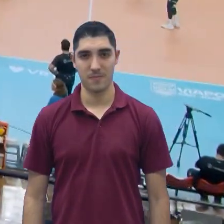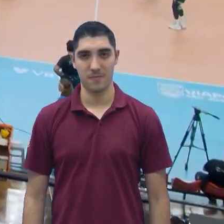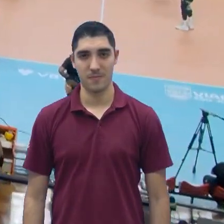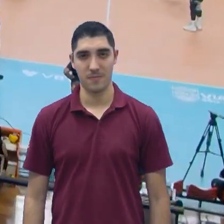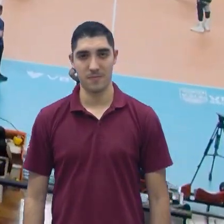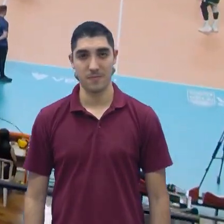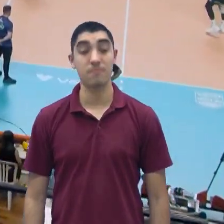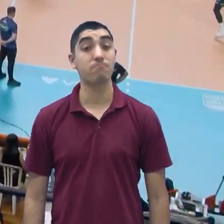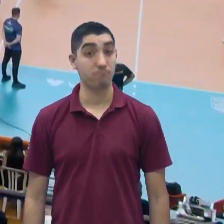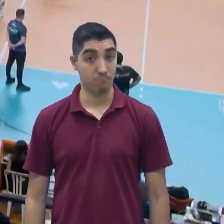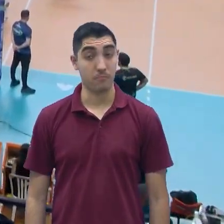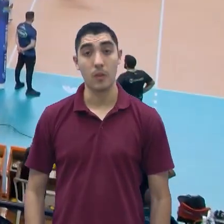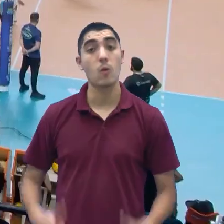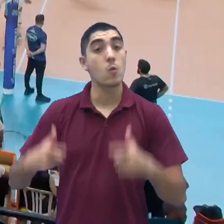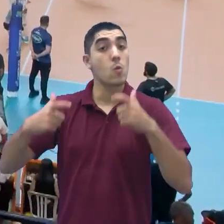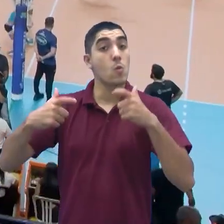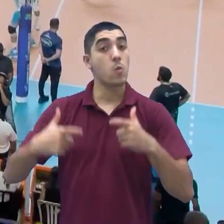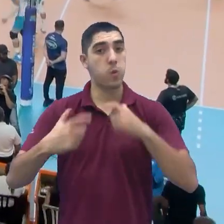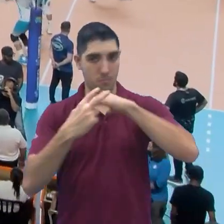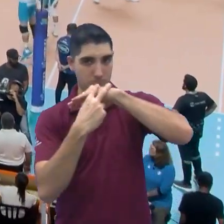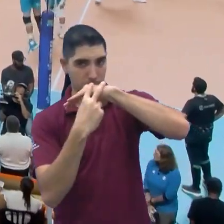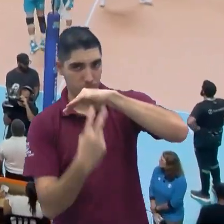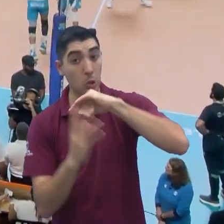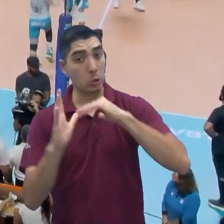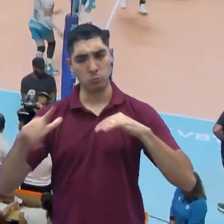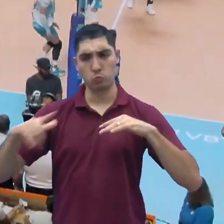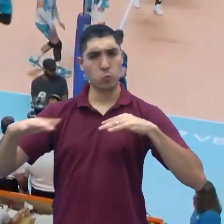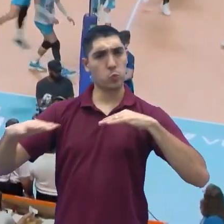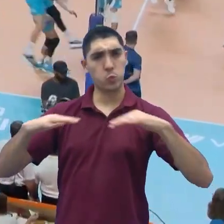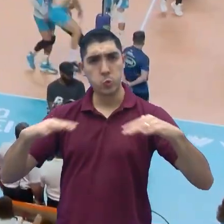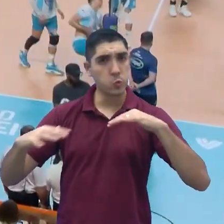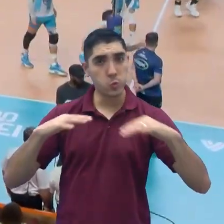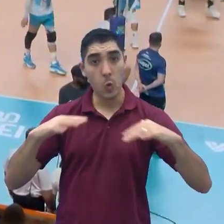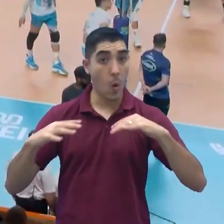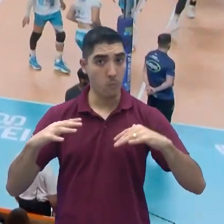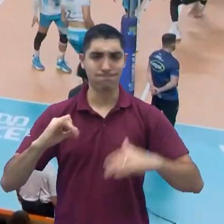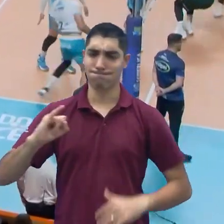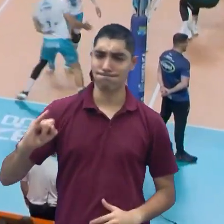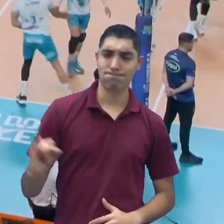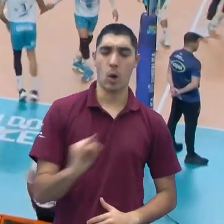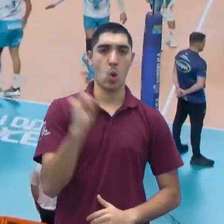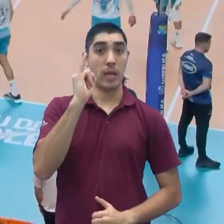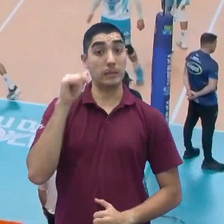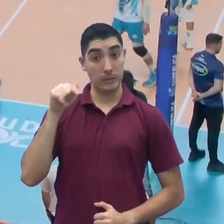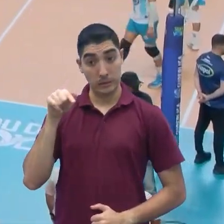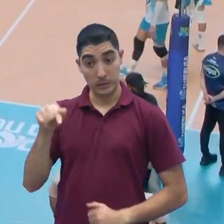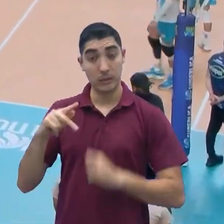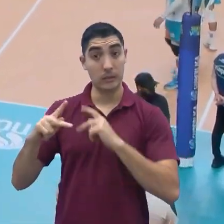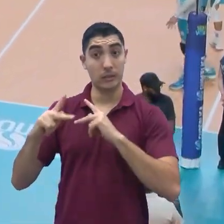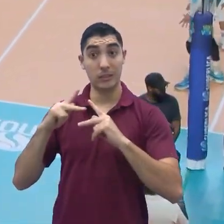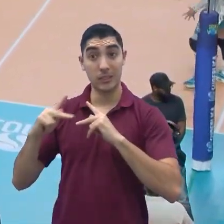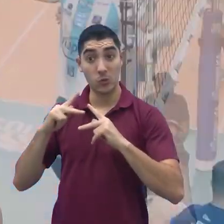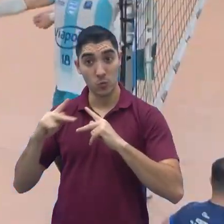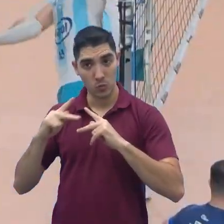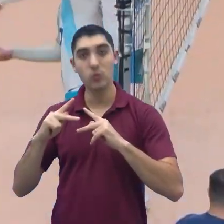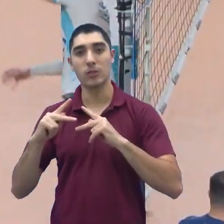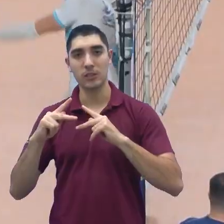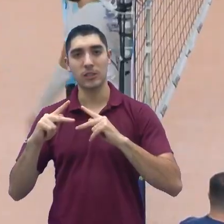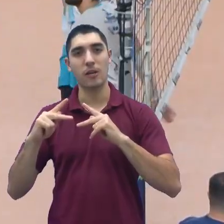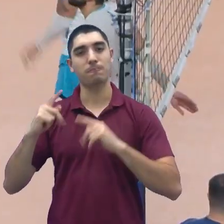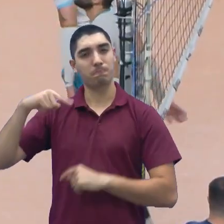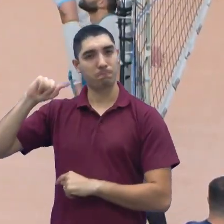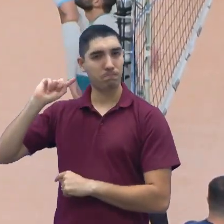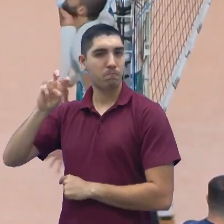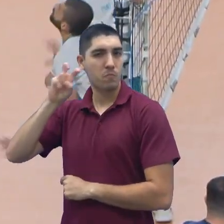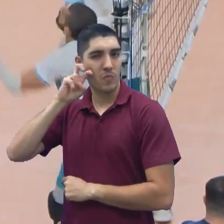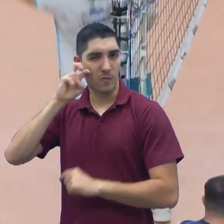A Farmaconde Arena foi palco de um duelo de opostos pela Superliga Masculina de Vôlei na noite desta quinta-feira. De um lado, o